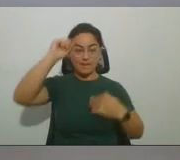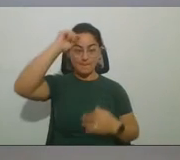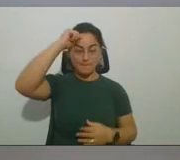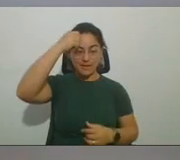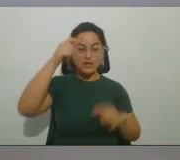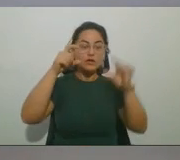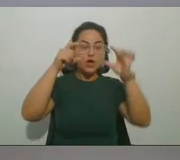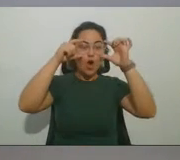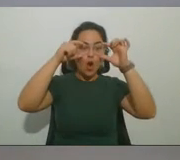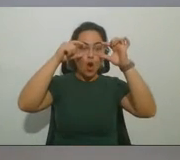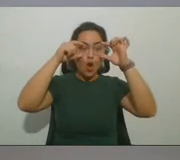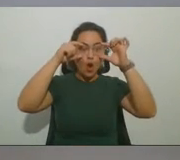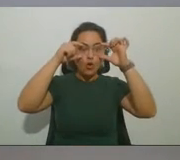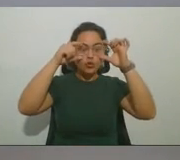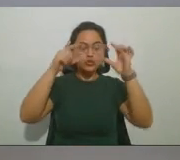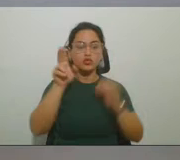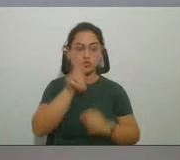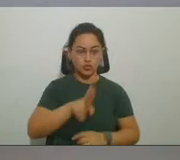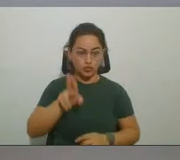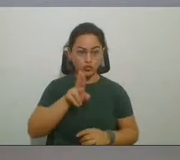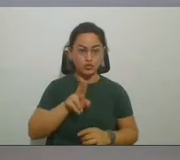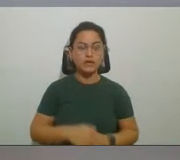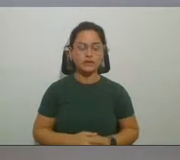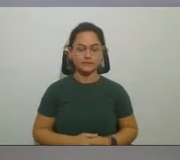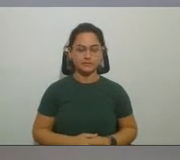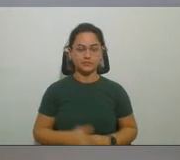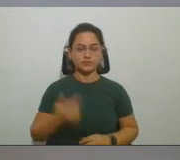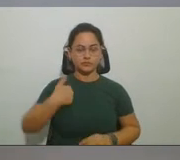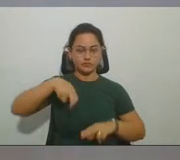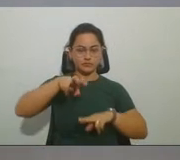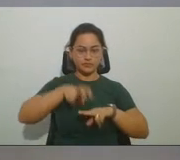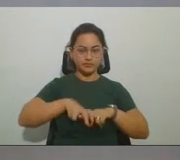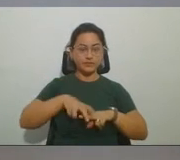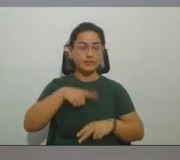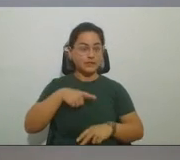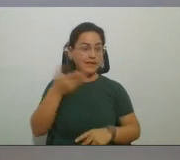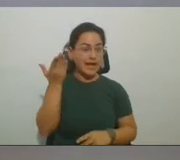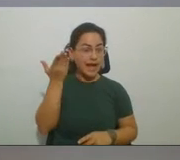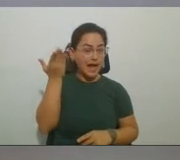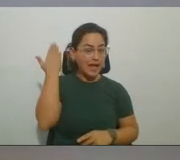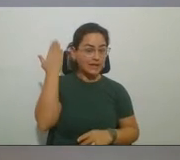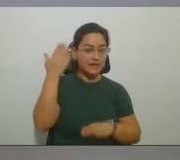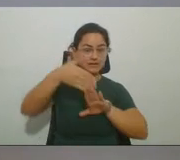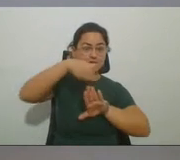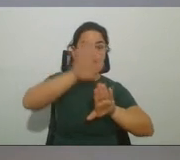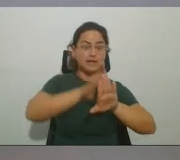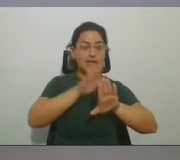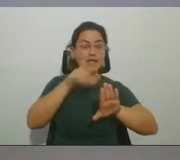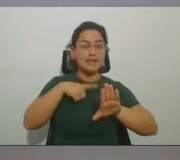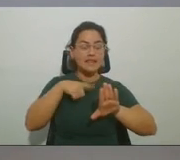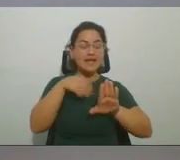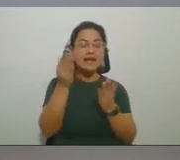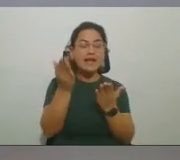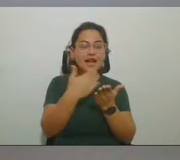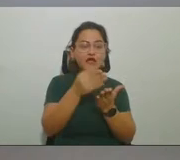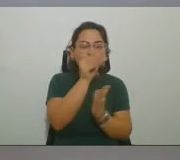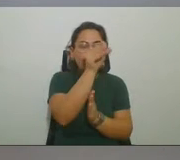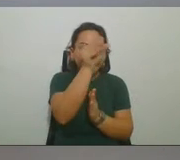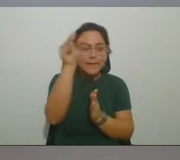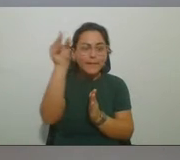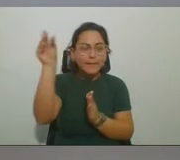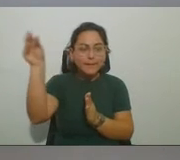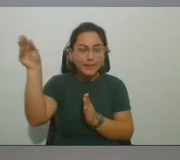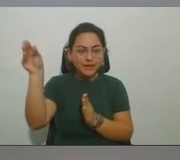de óculos, né? Neste momento estou sentado e atrás de mim há uma estante de livros.